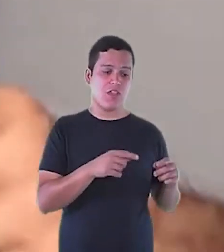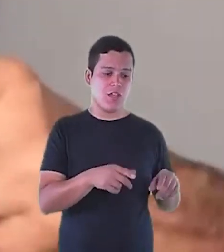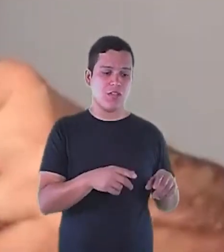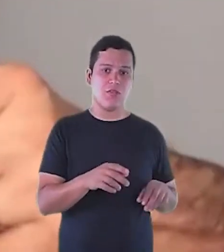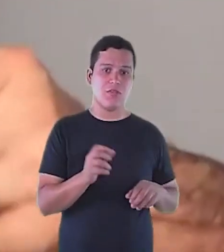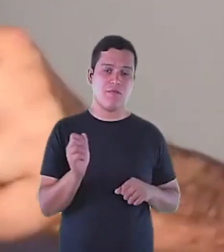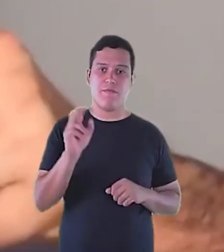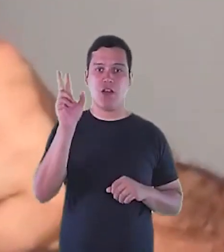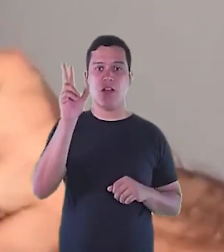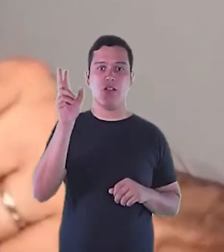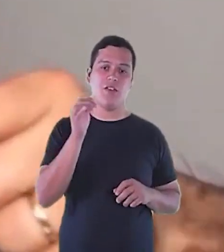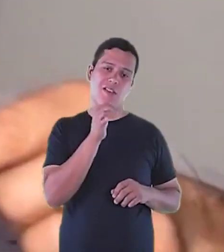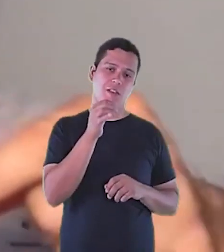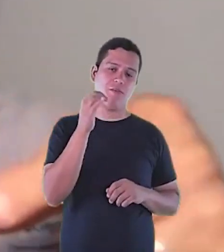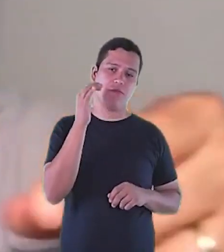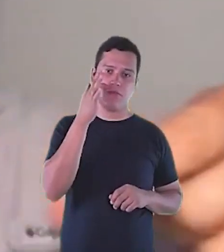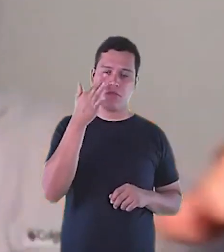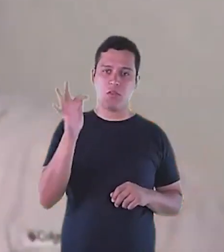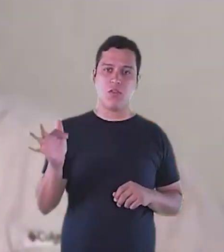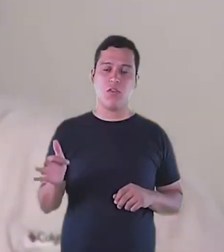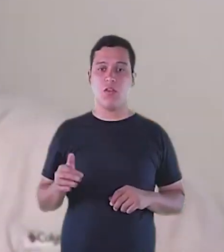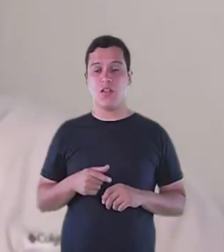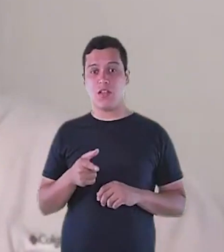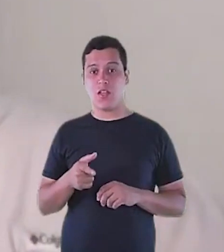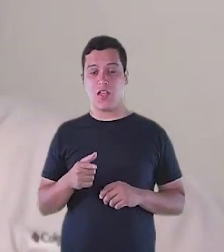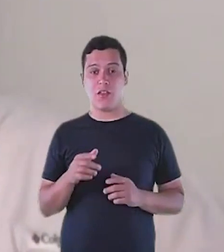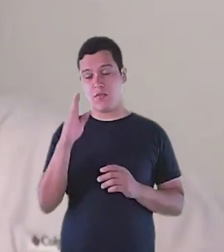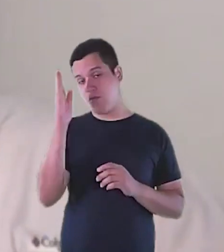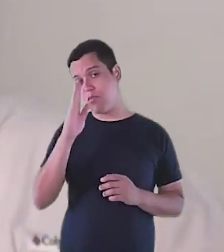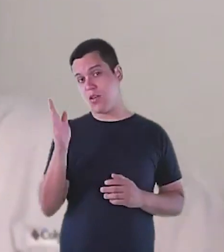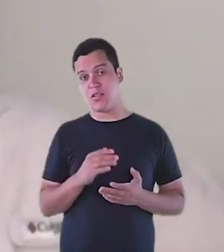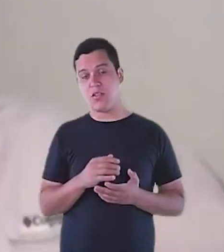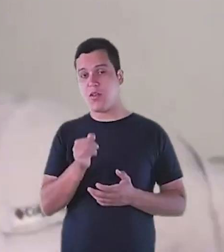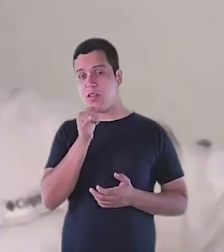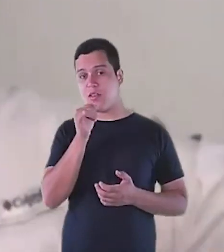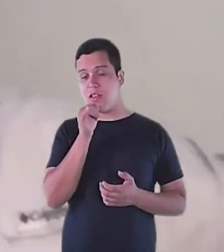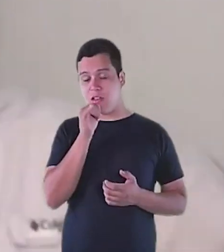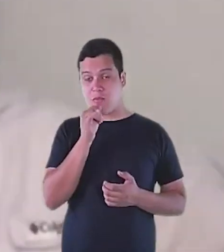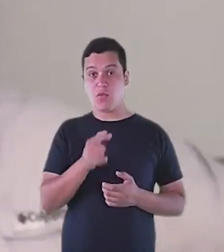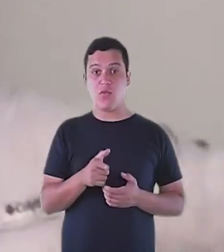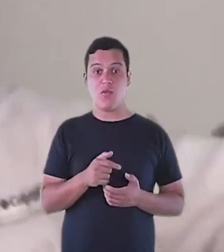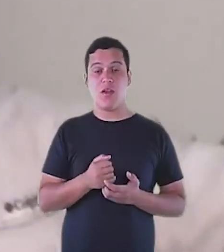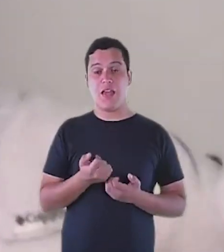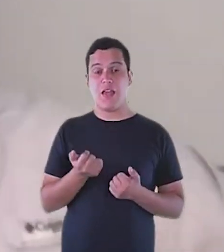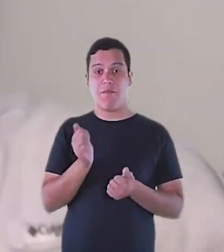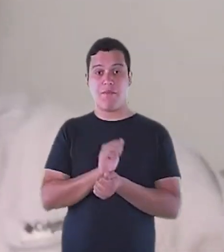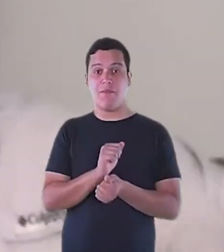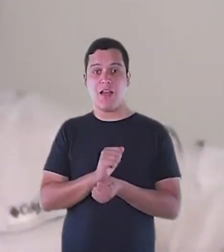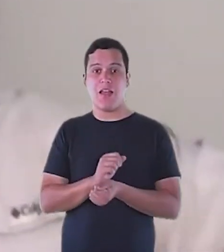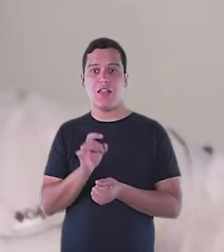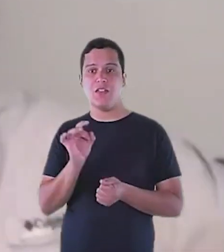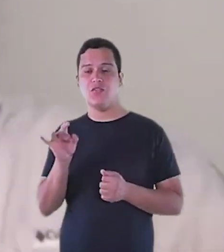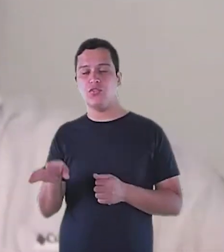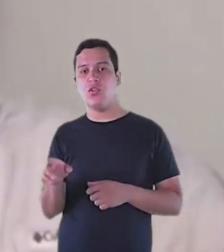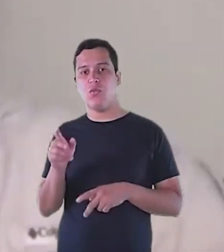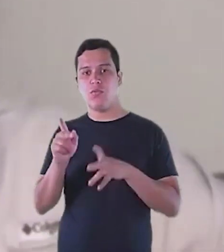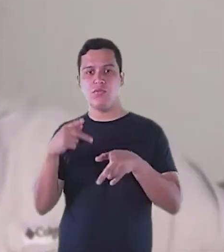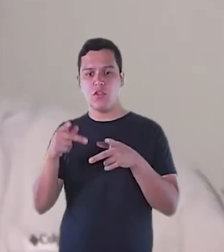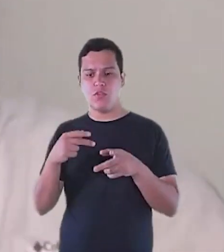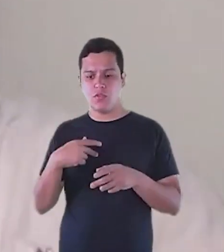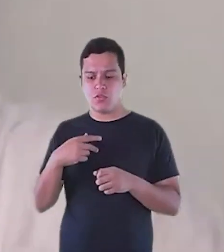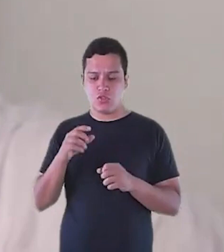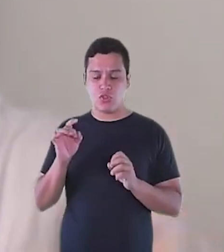ele deixa de ser aquela colonização na faixa litorânea e se torna realmente um Brasil profundo, né? Vai até Mato Grosso,